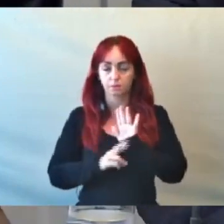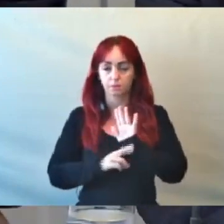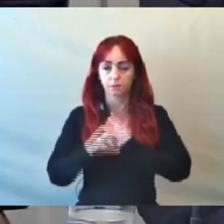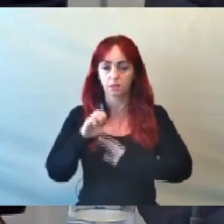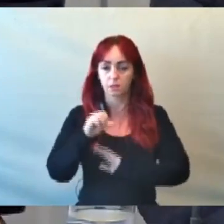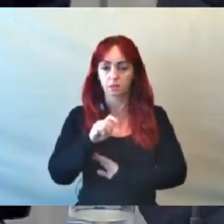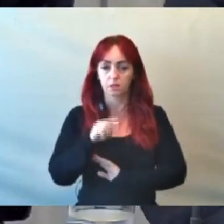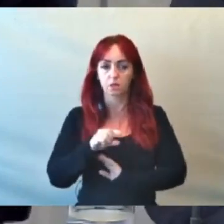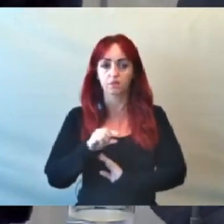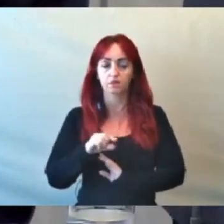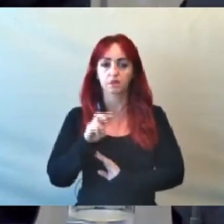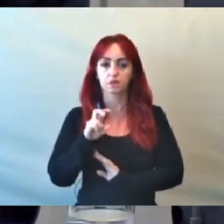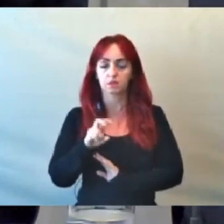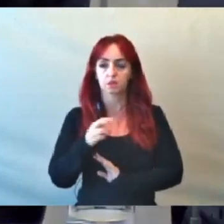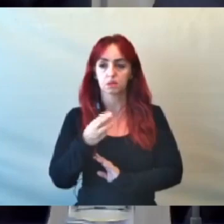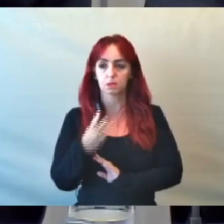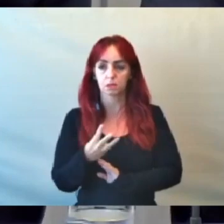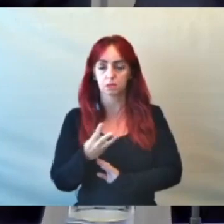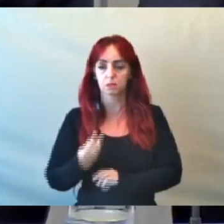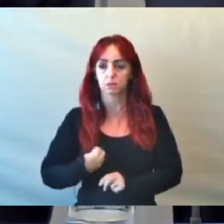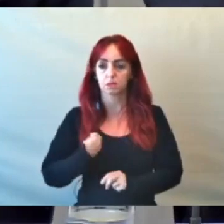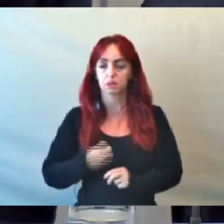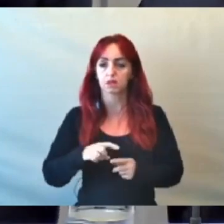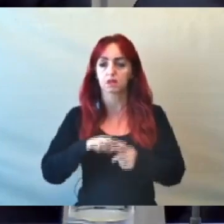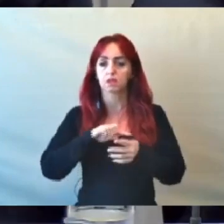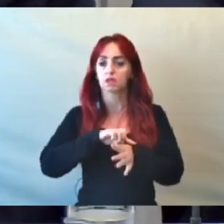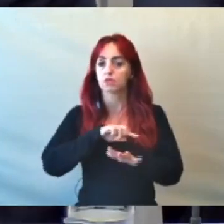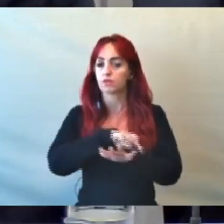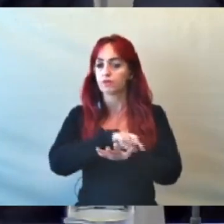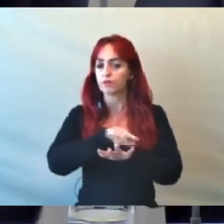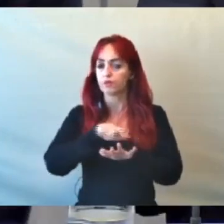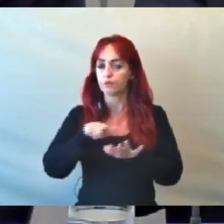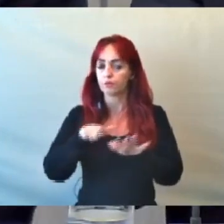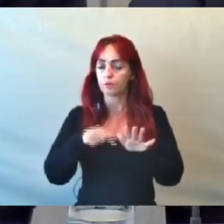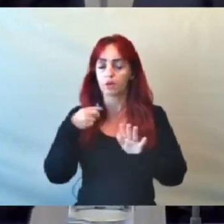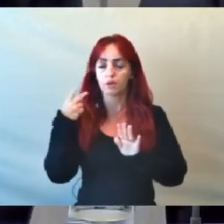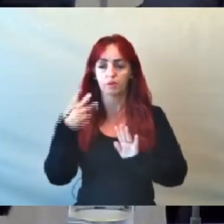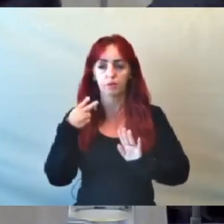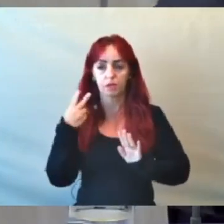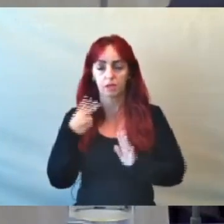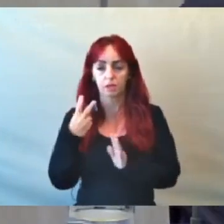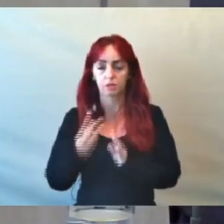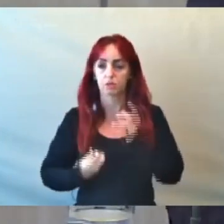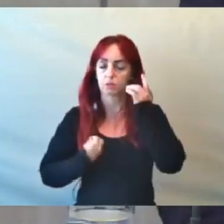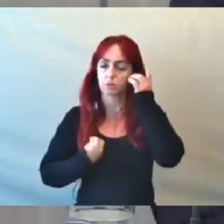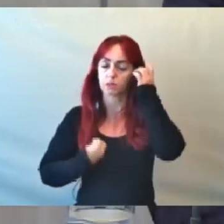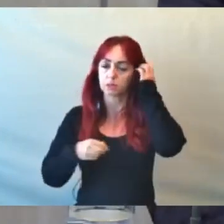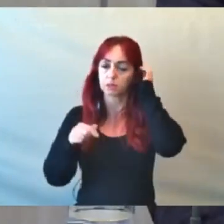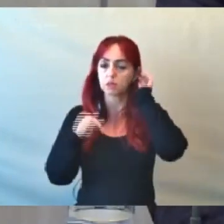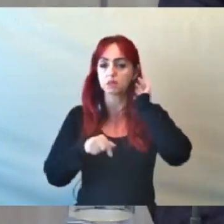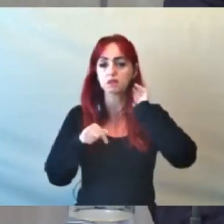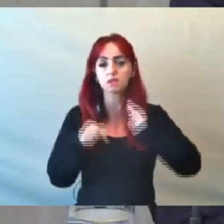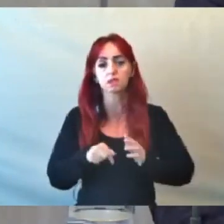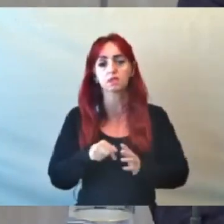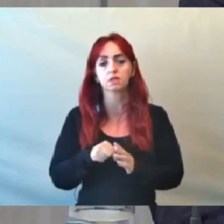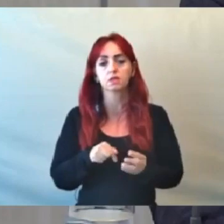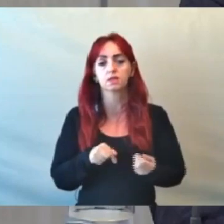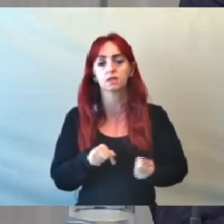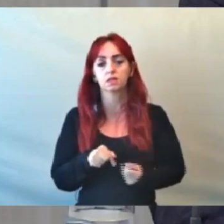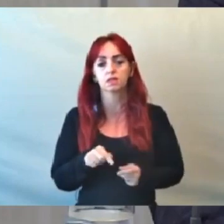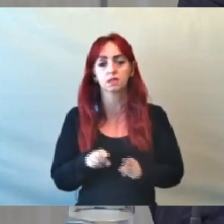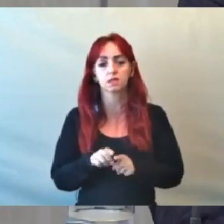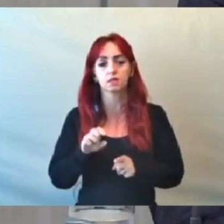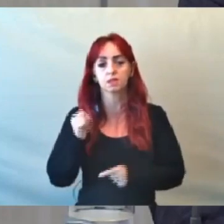vereadores Cleiton Xavier, Braulio Lara, Jorge Santos, Luiz Gonçalves, Henrique Braga e eu, Sérgio Fernando Pintavares, eu